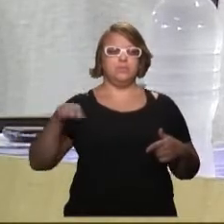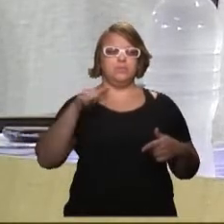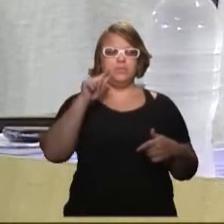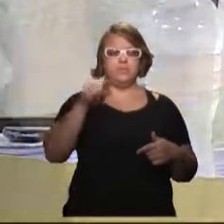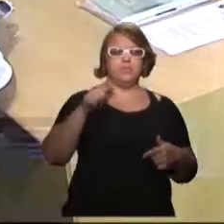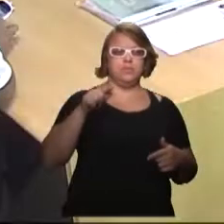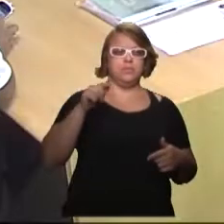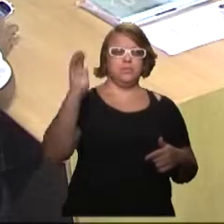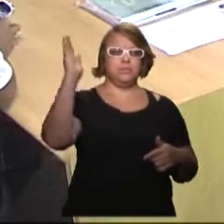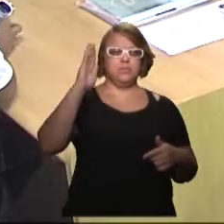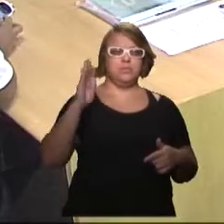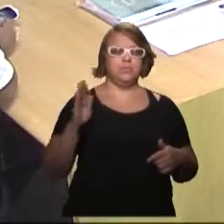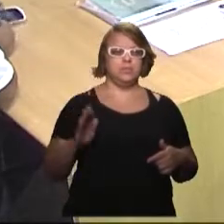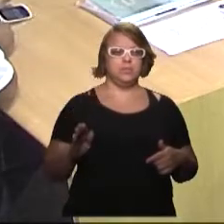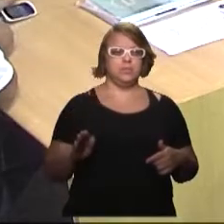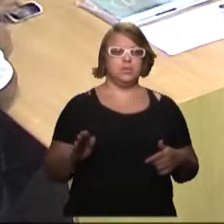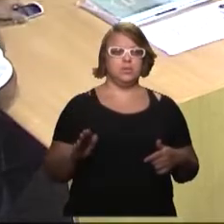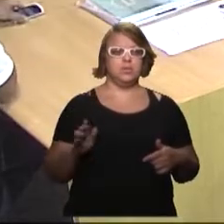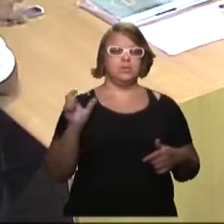A votação.